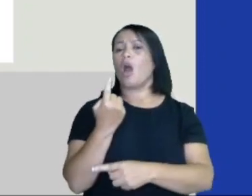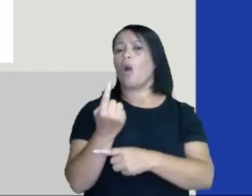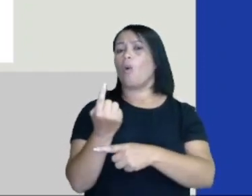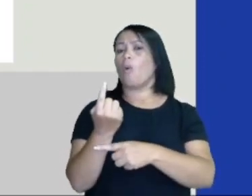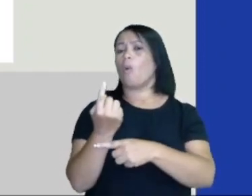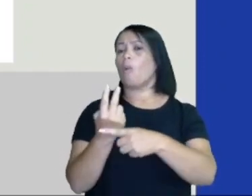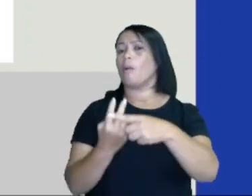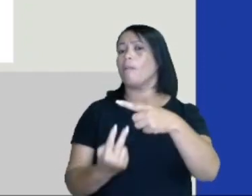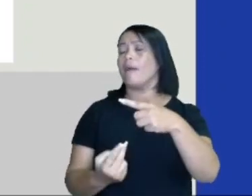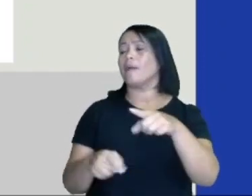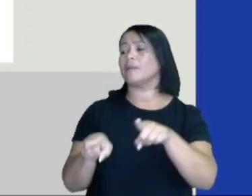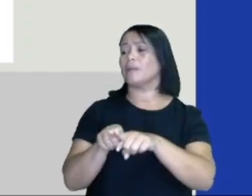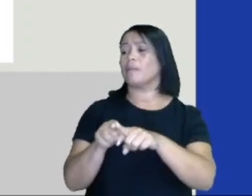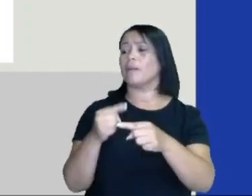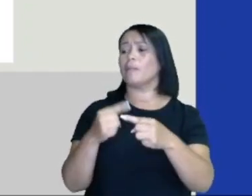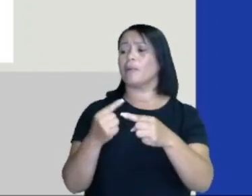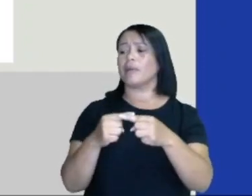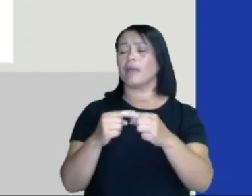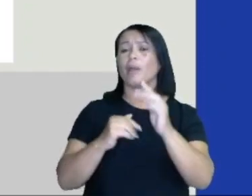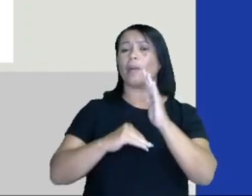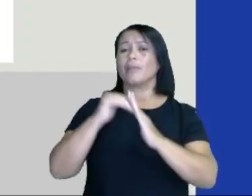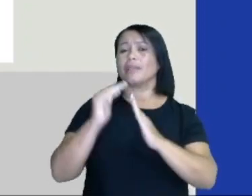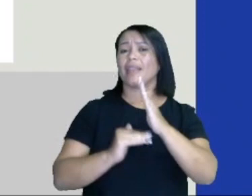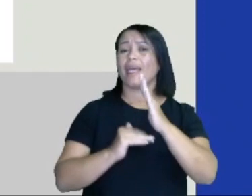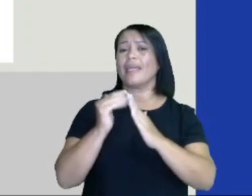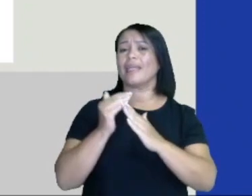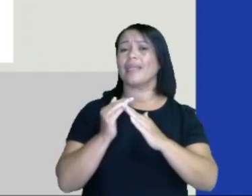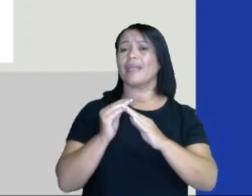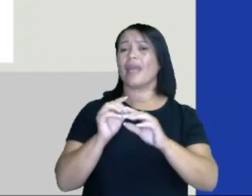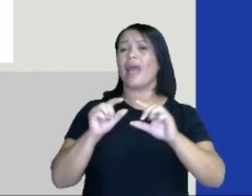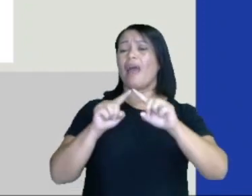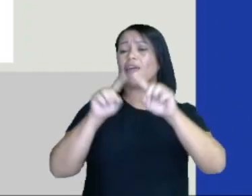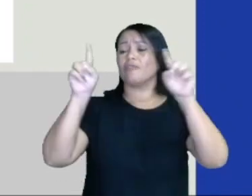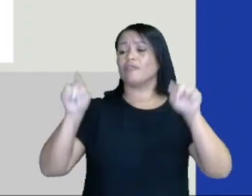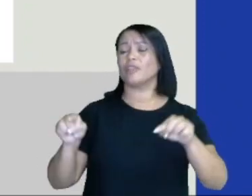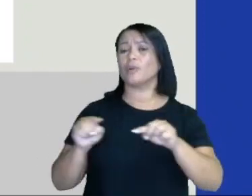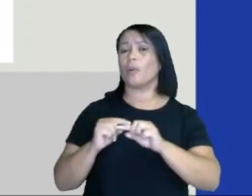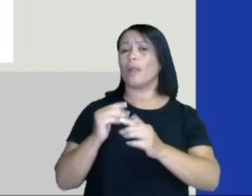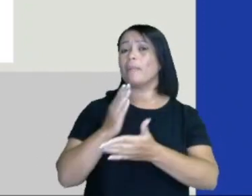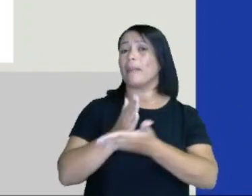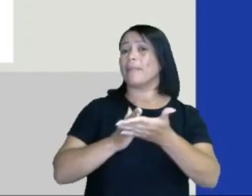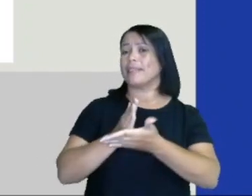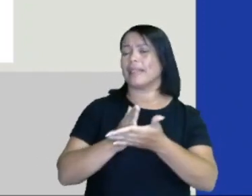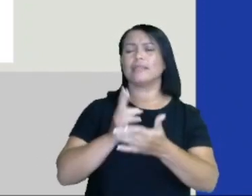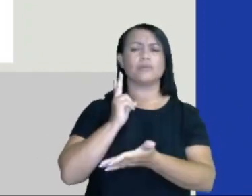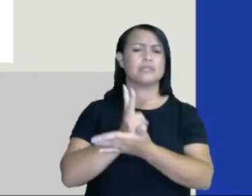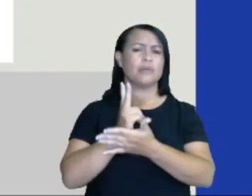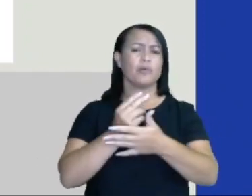pintei a metade da minha figura. Então, toda vez quando vir uma fração